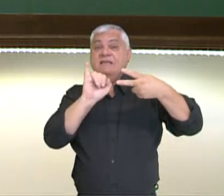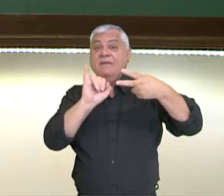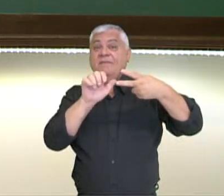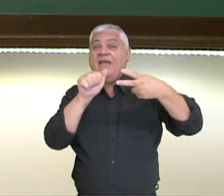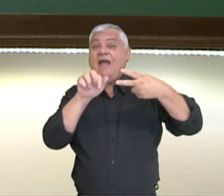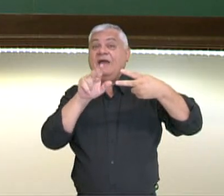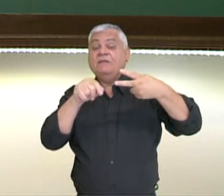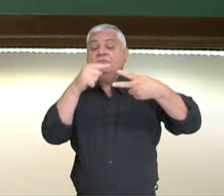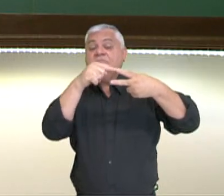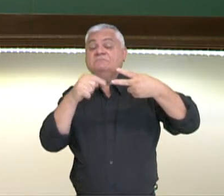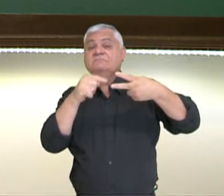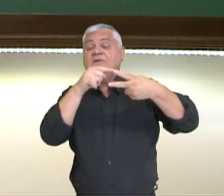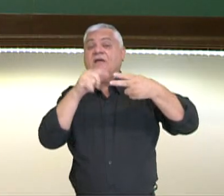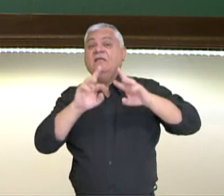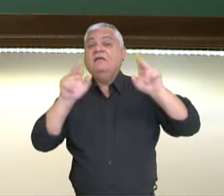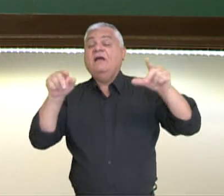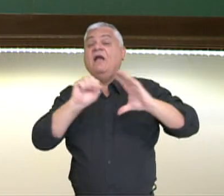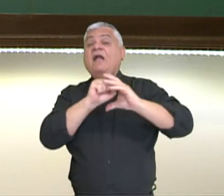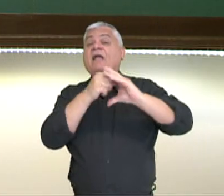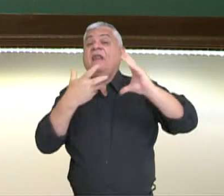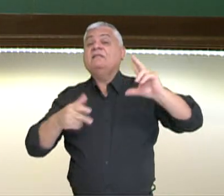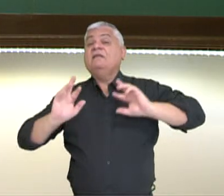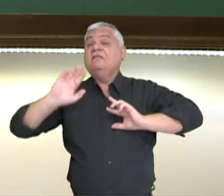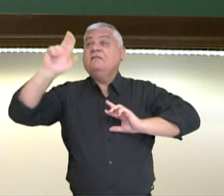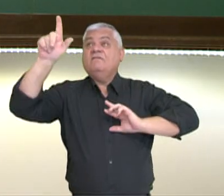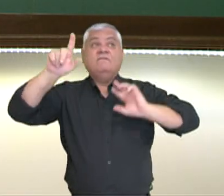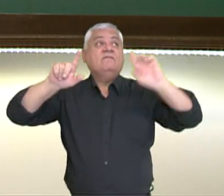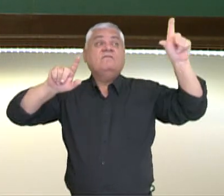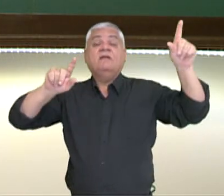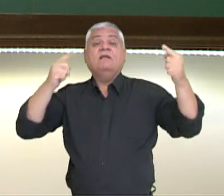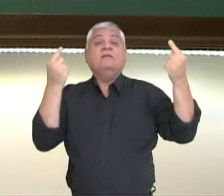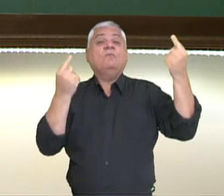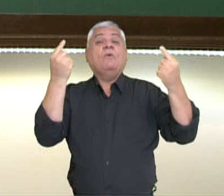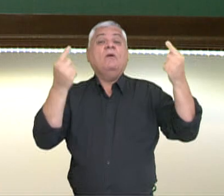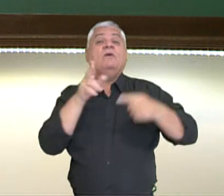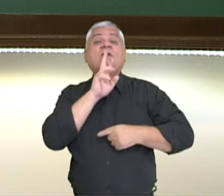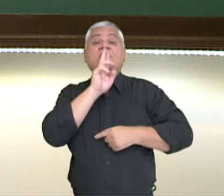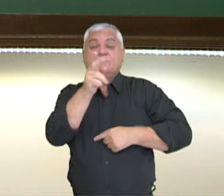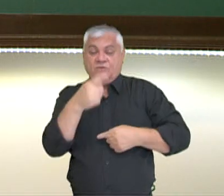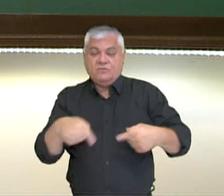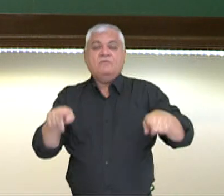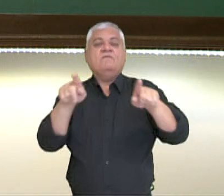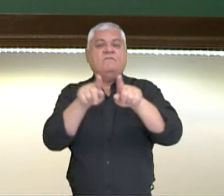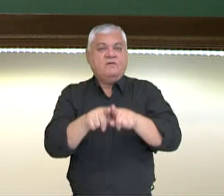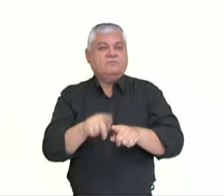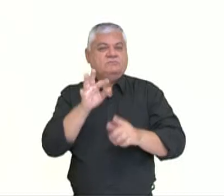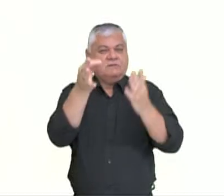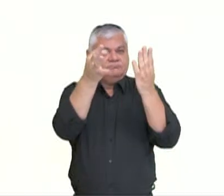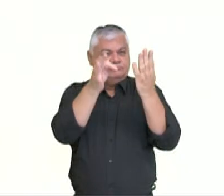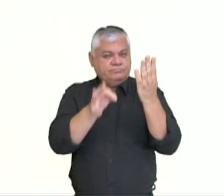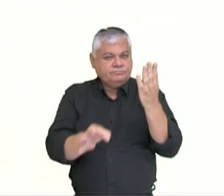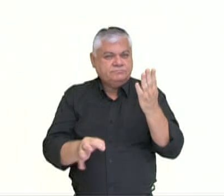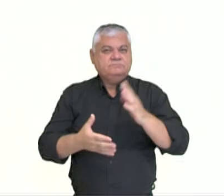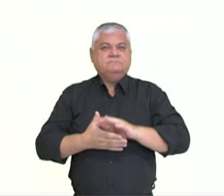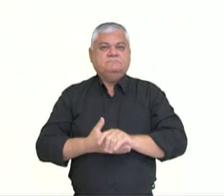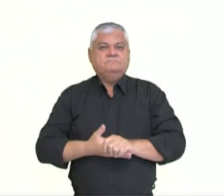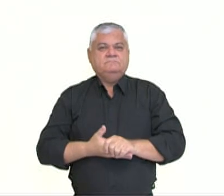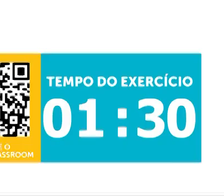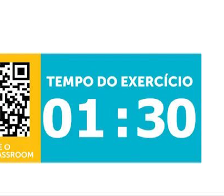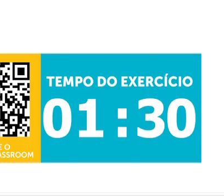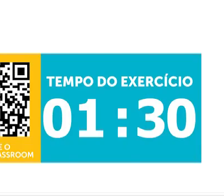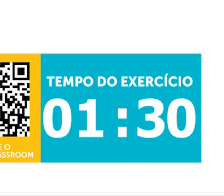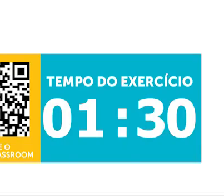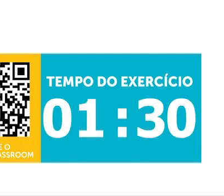Que característica que eu tenho que difere esses dois tipos climáticos? Respondam e a gente já volta para corrigir.